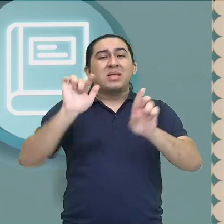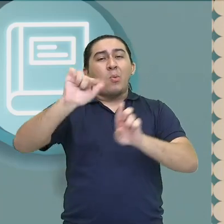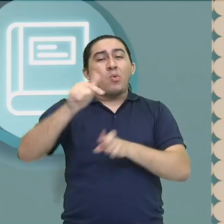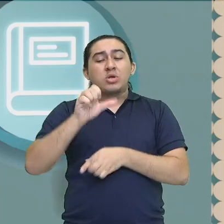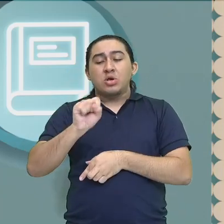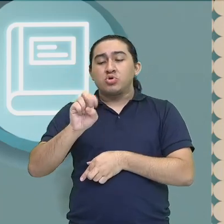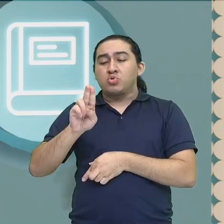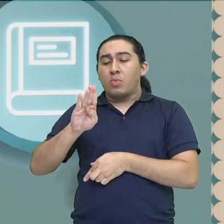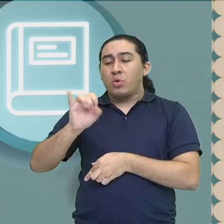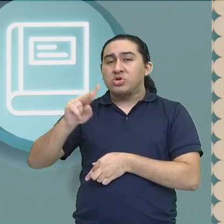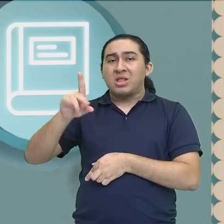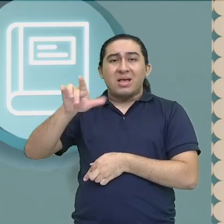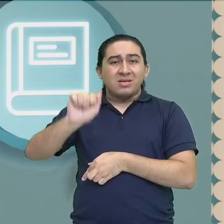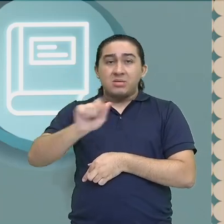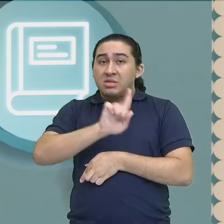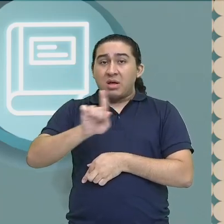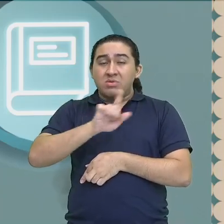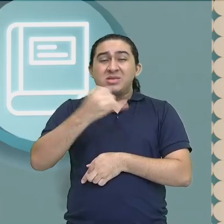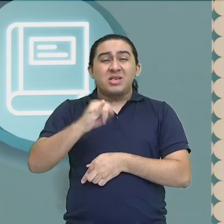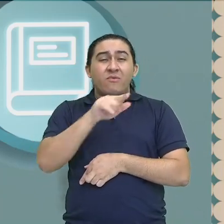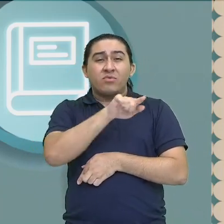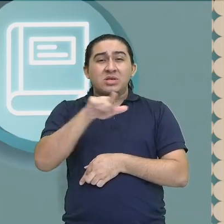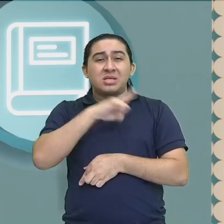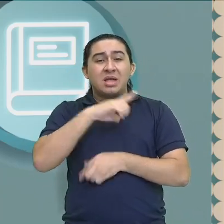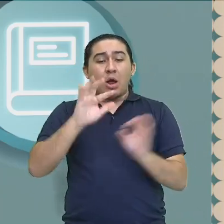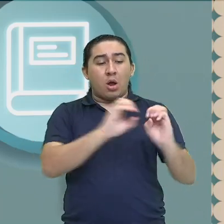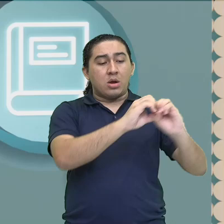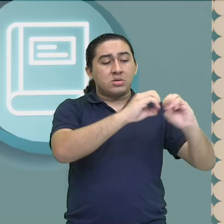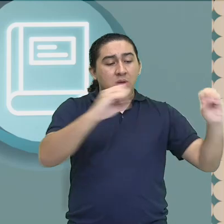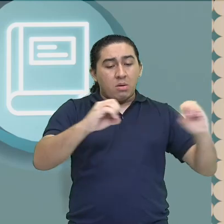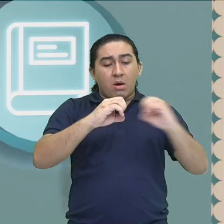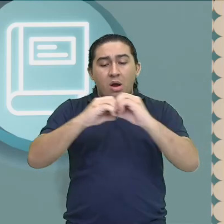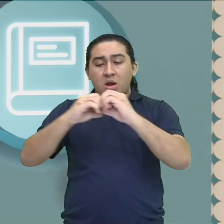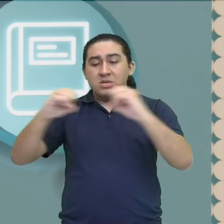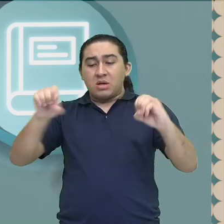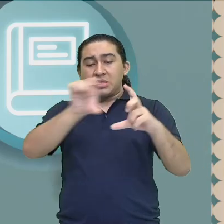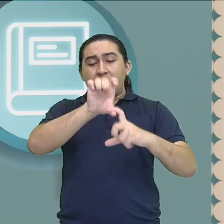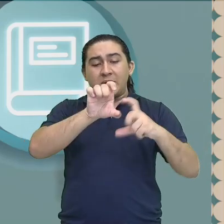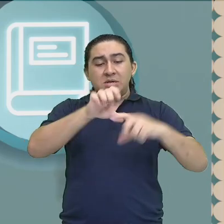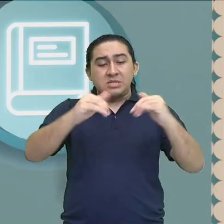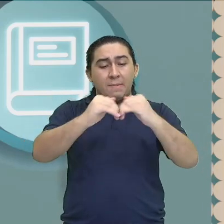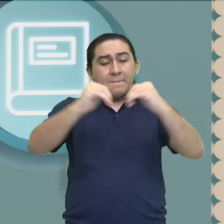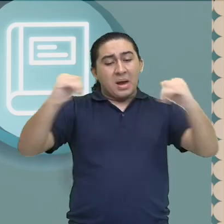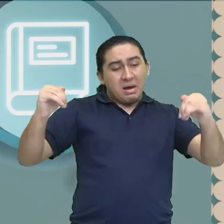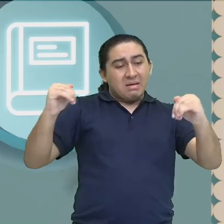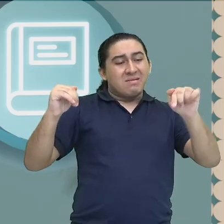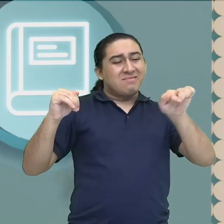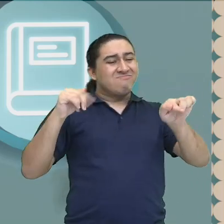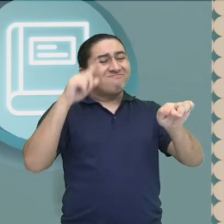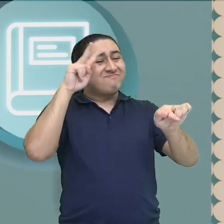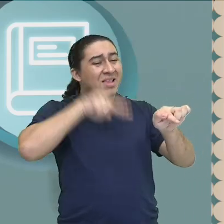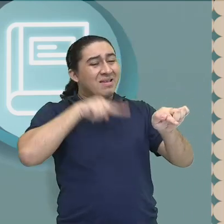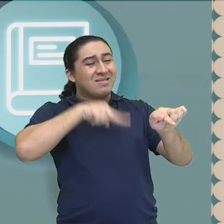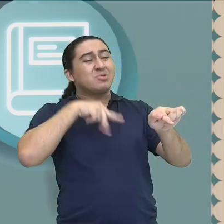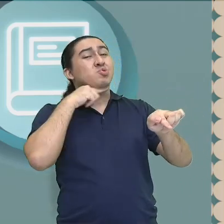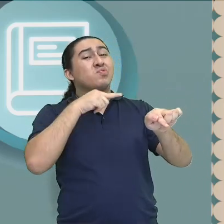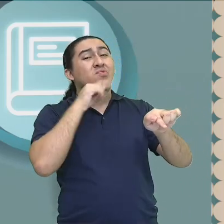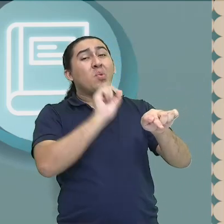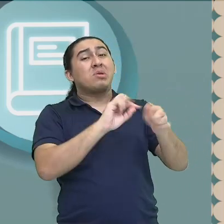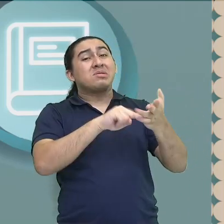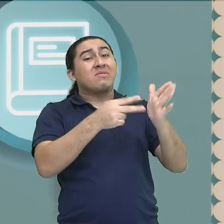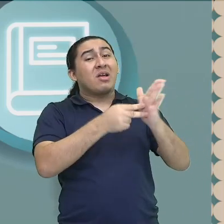Se você tiver só a parte da subordinada, você não vai compreender direito, né, o sentido daquela frase, o que é que ela